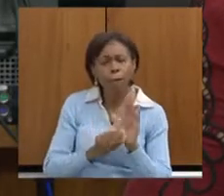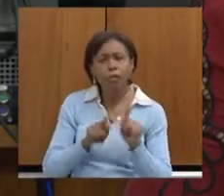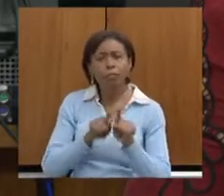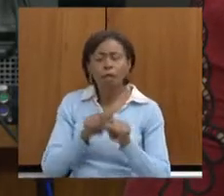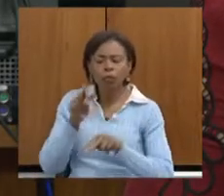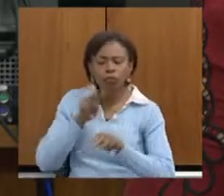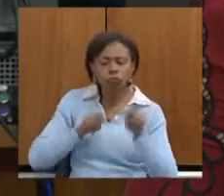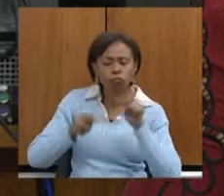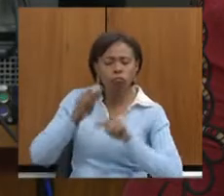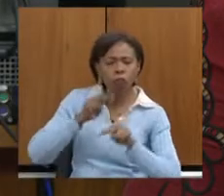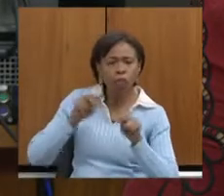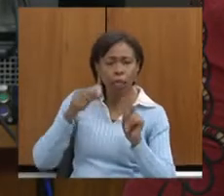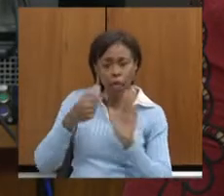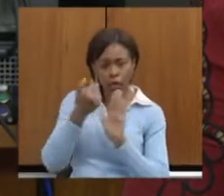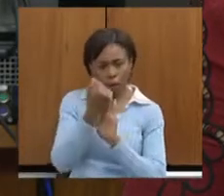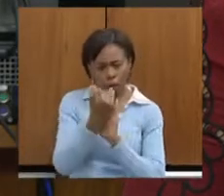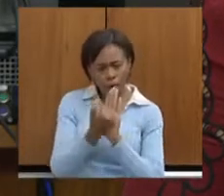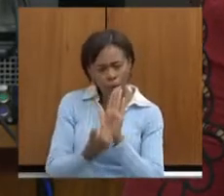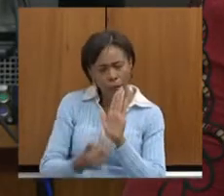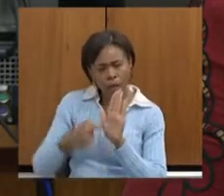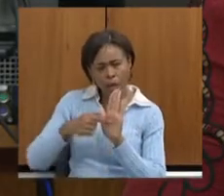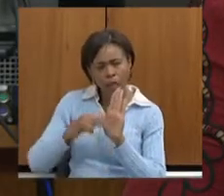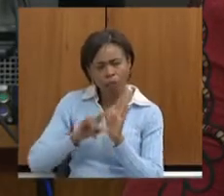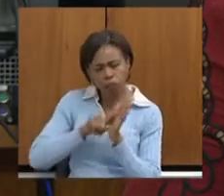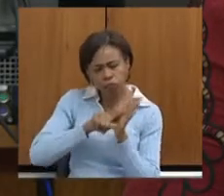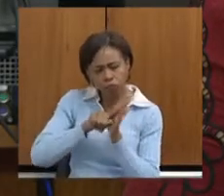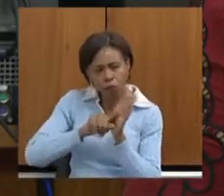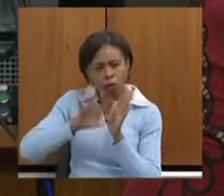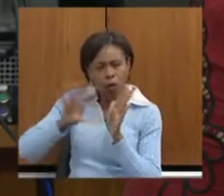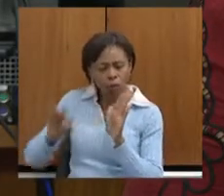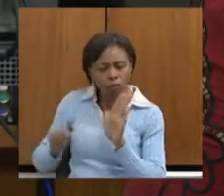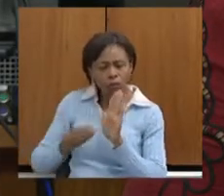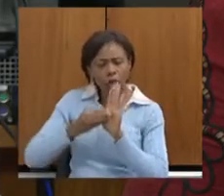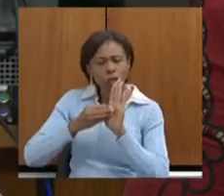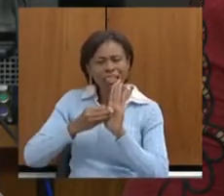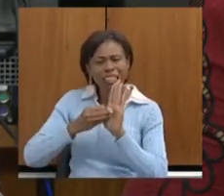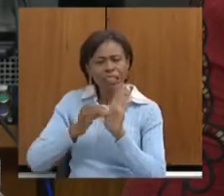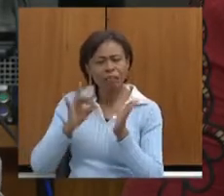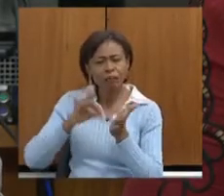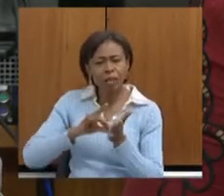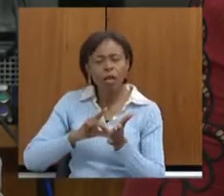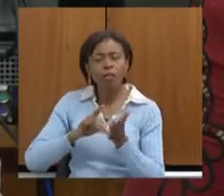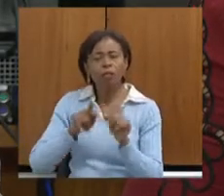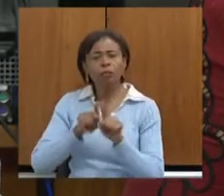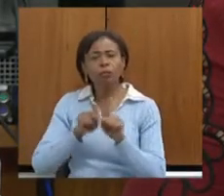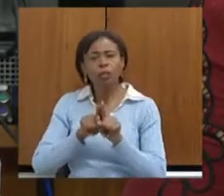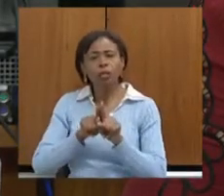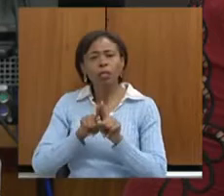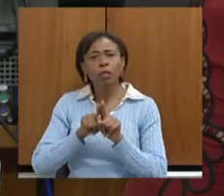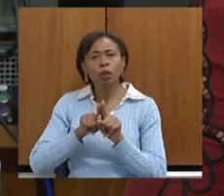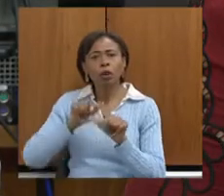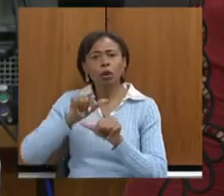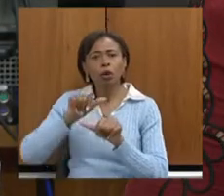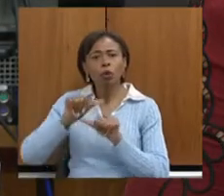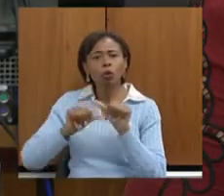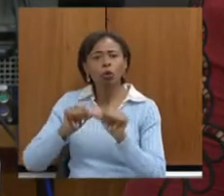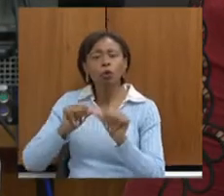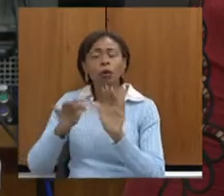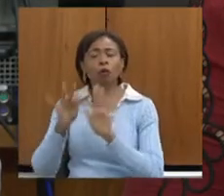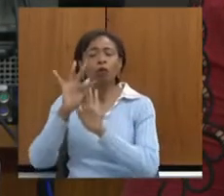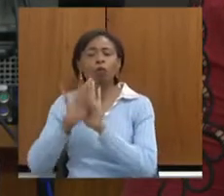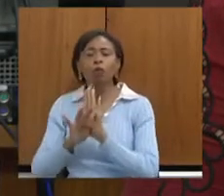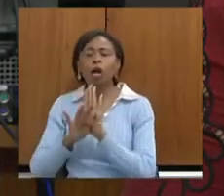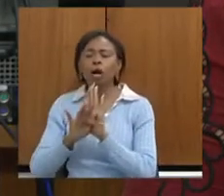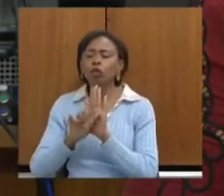que transformava esses mapa é da cartografia mapa real e passou a ser também um formulário de